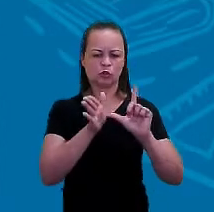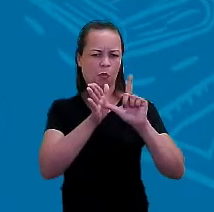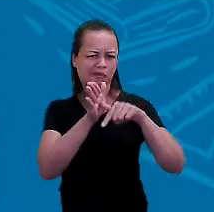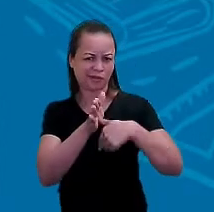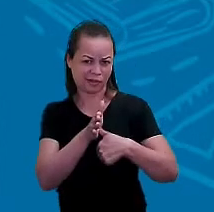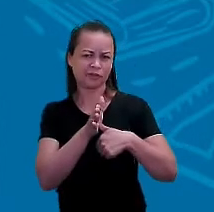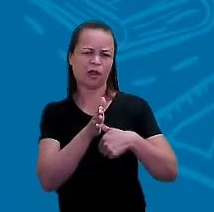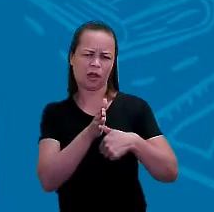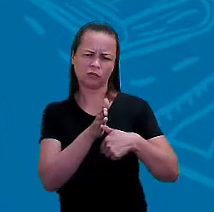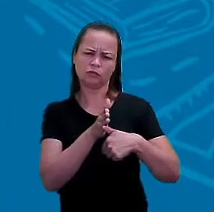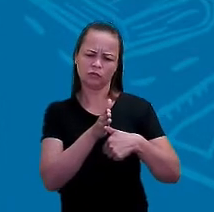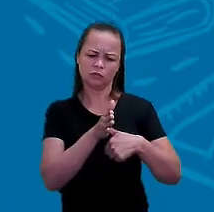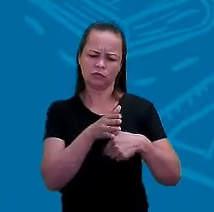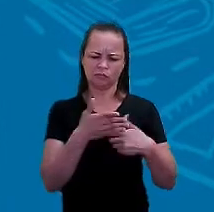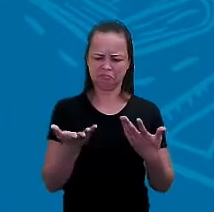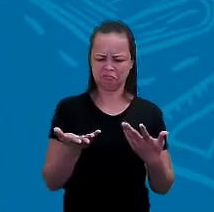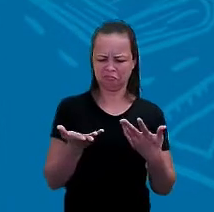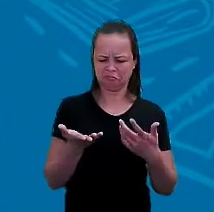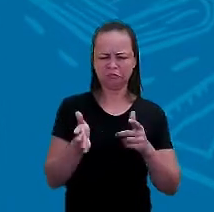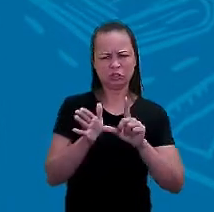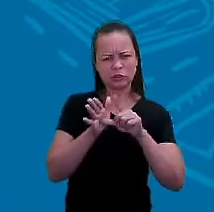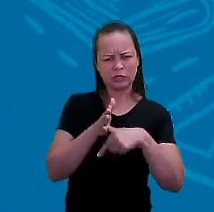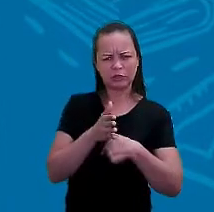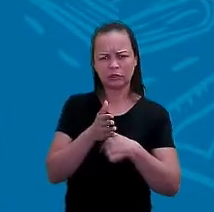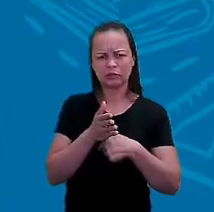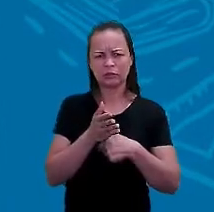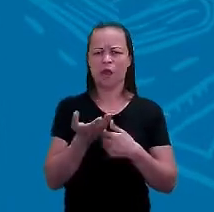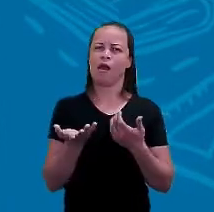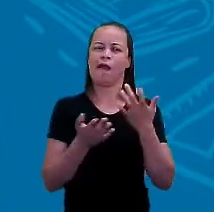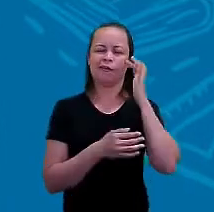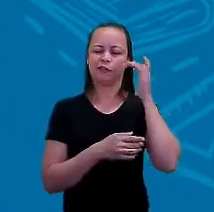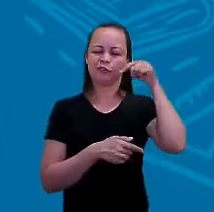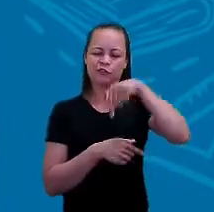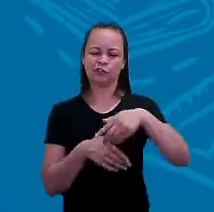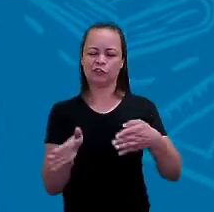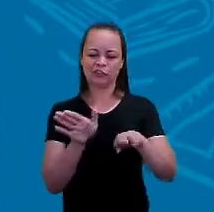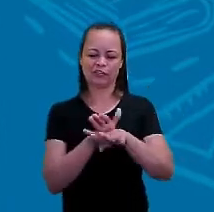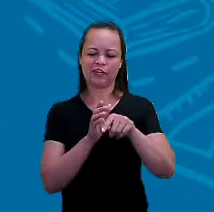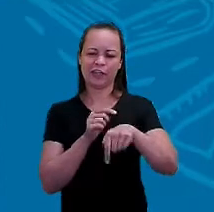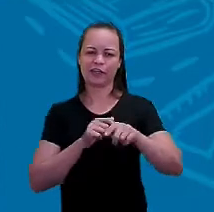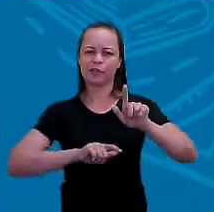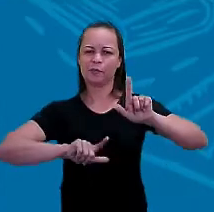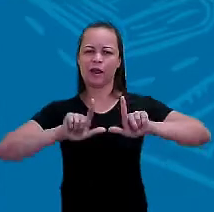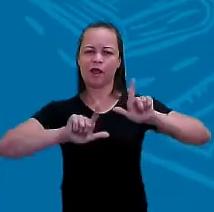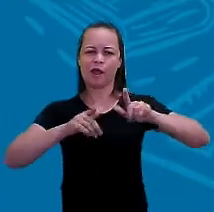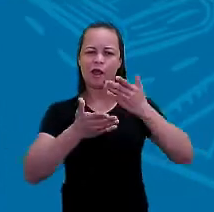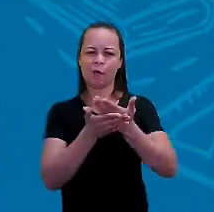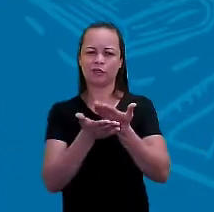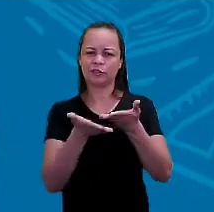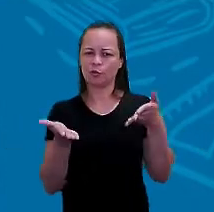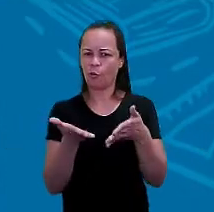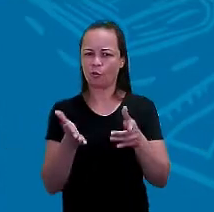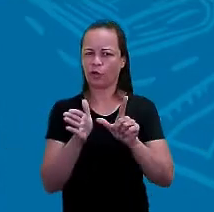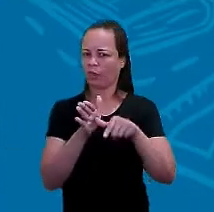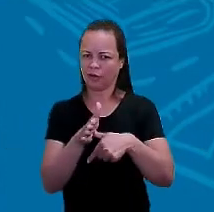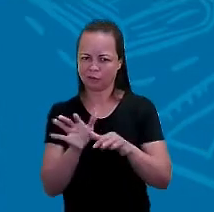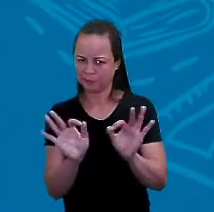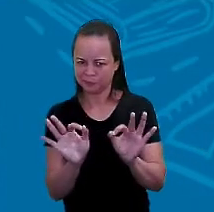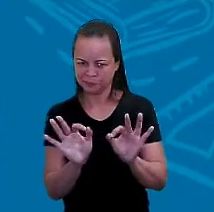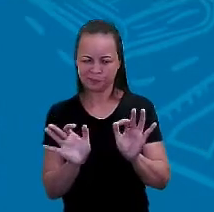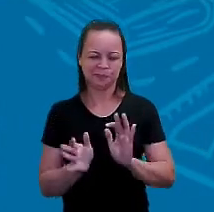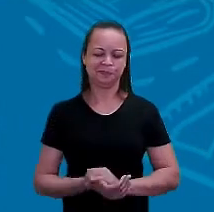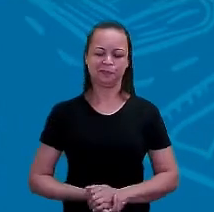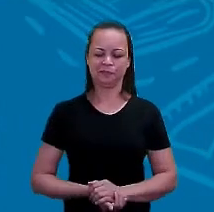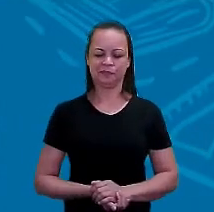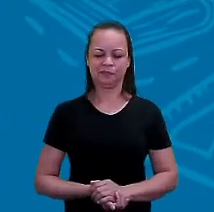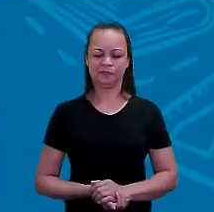Am I late? Estou atrasado. Não, eu acho que eu cheguei aqui na TV na hora certinho para gravar a aula de hoje. Eu acho que eu não me atrasei, não. Então, a pergunta é,